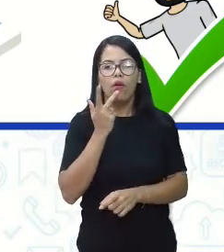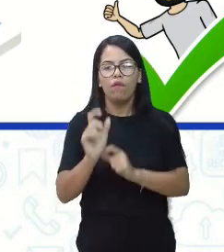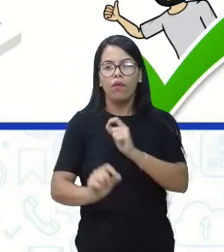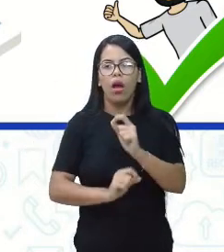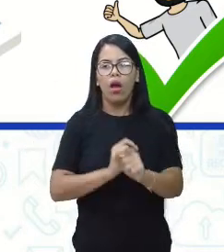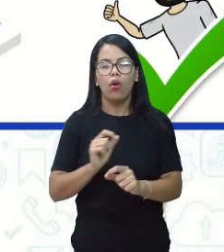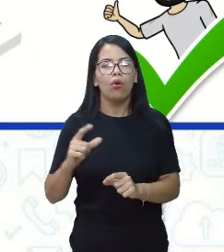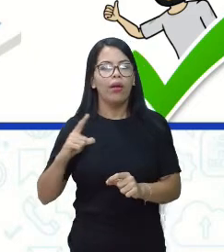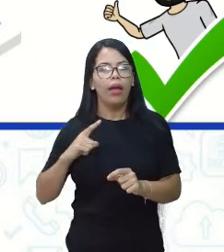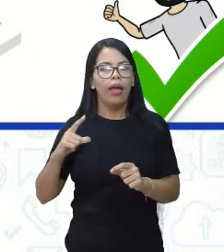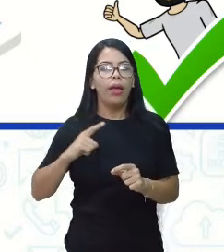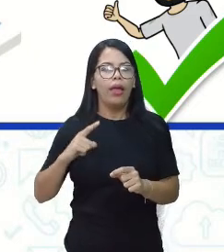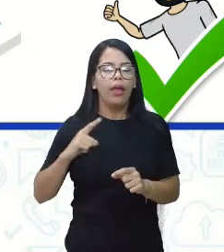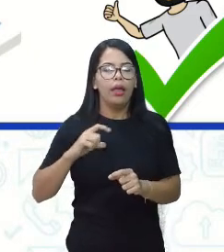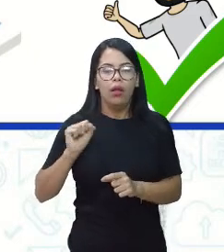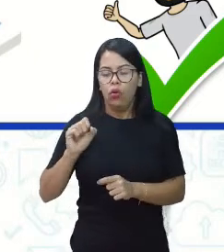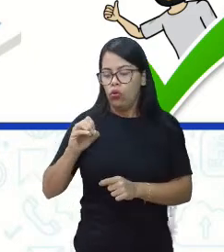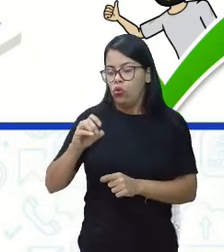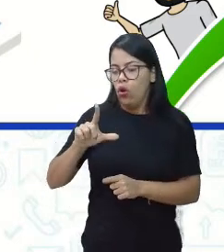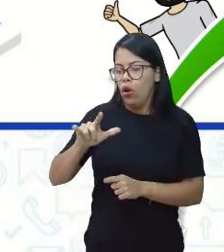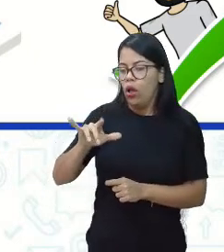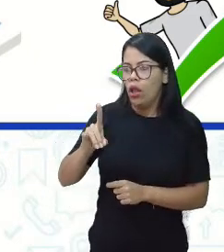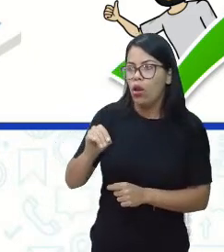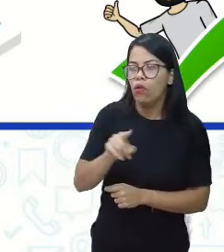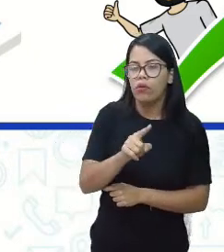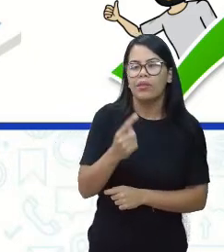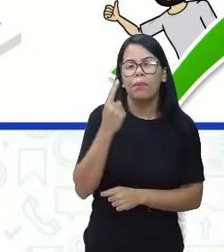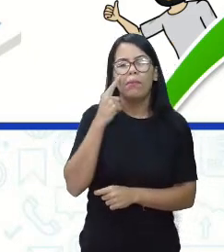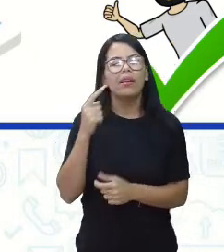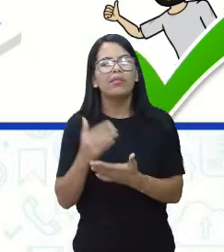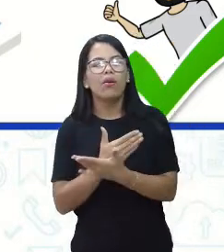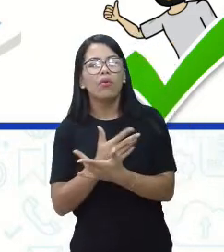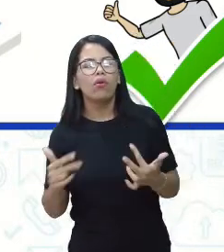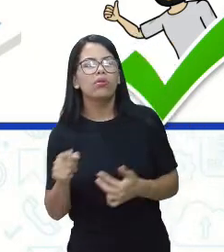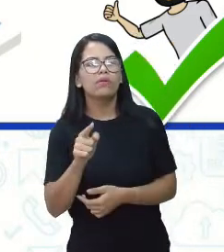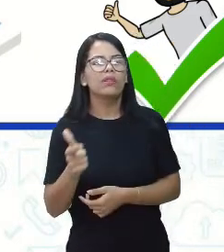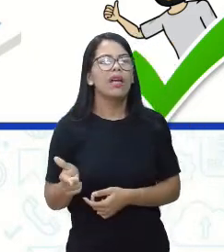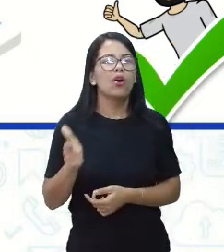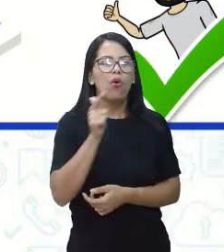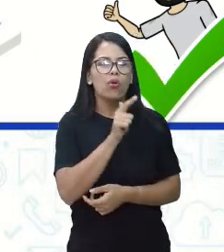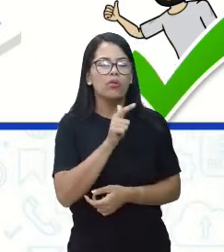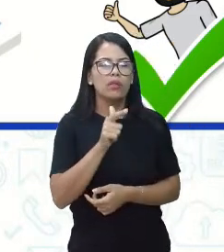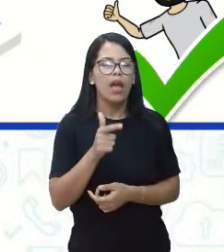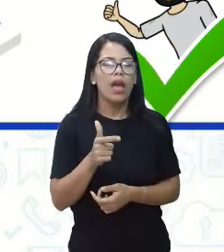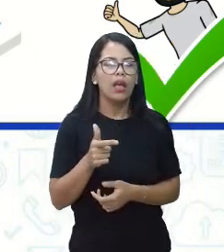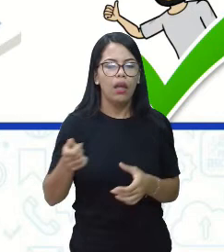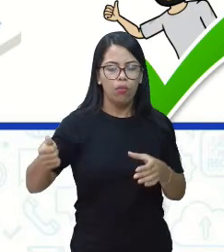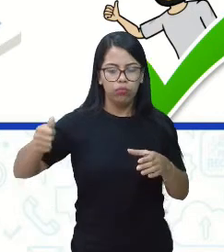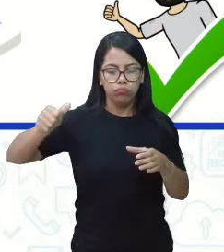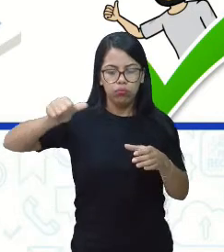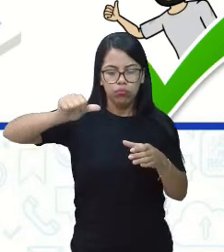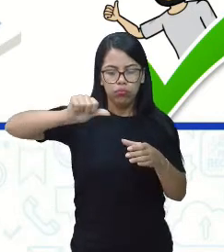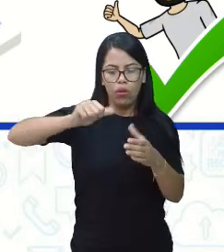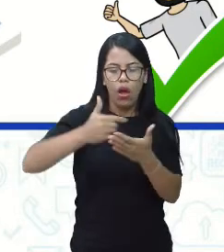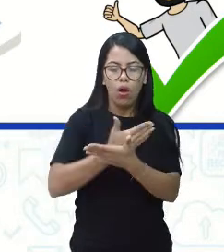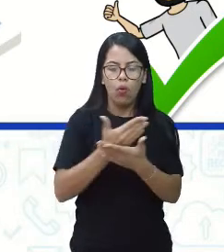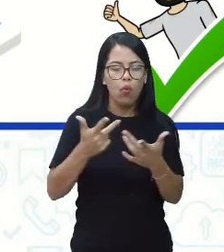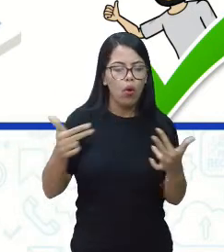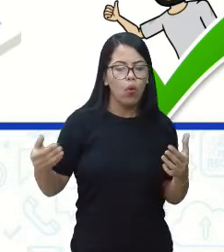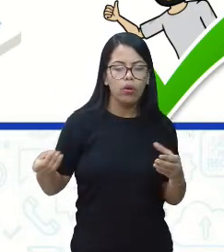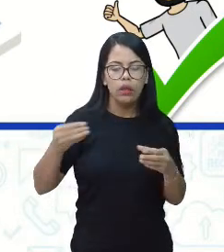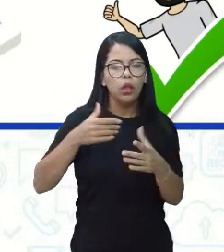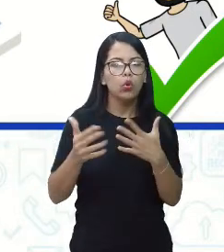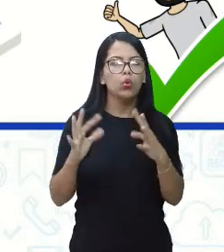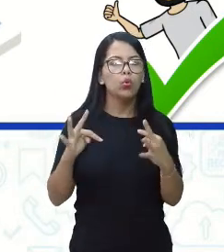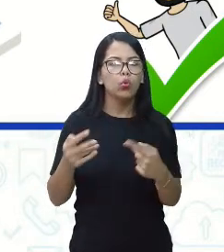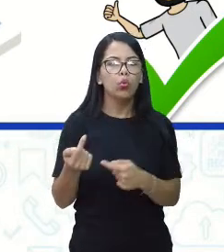aí do sólido geométrico, pensa em algo que você consegue colocar um líquido dentro. Tudo aquilo que você consegue colocar um